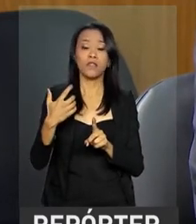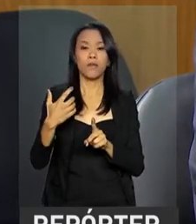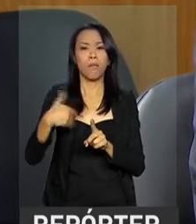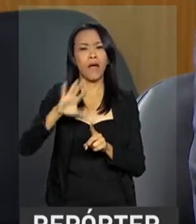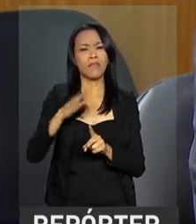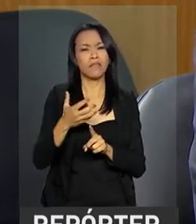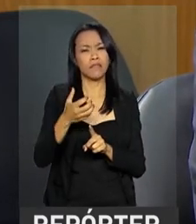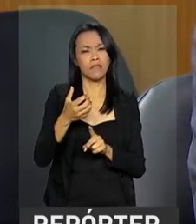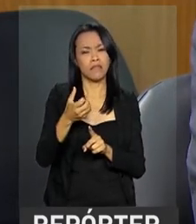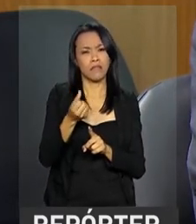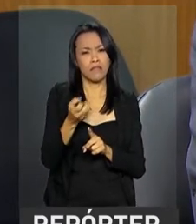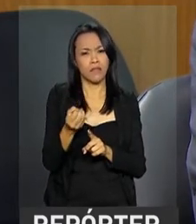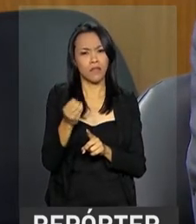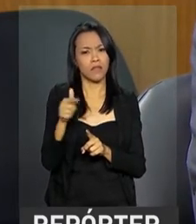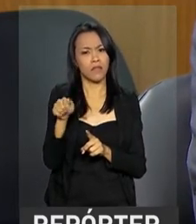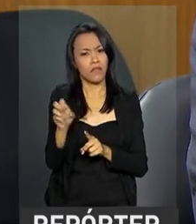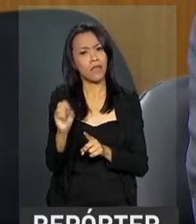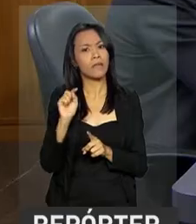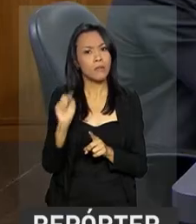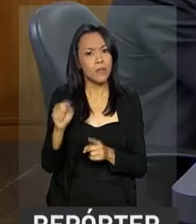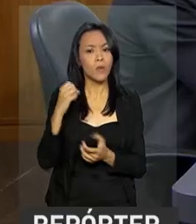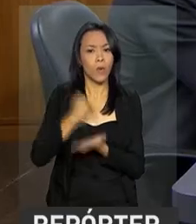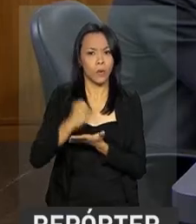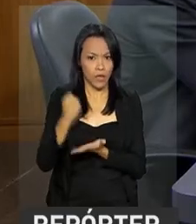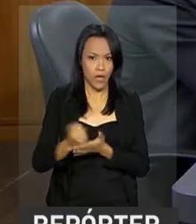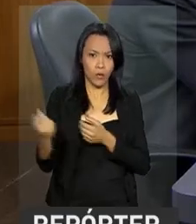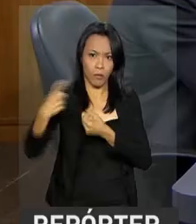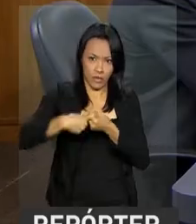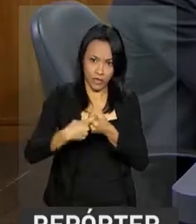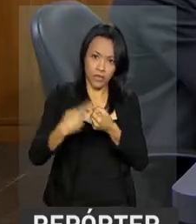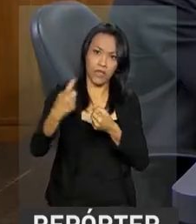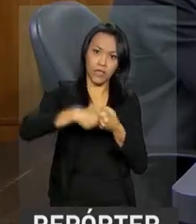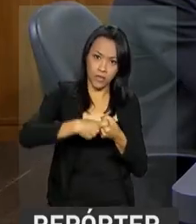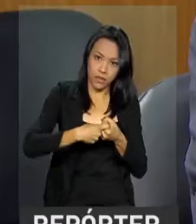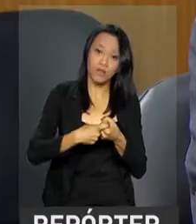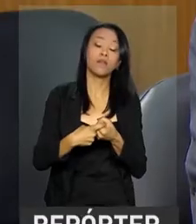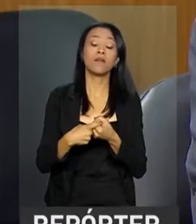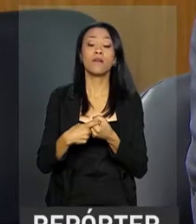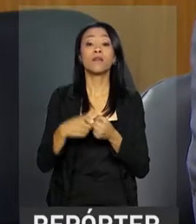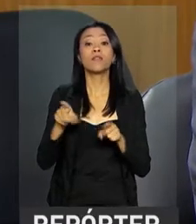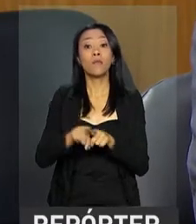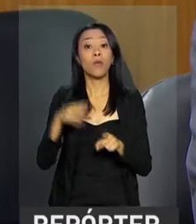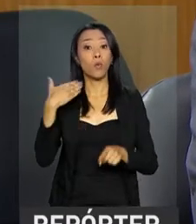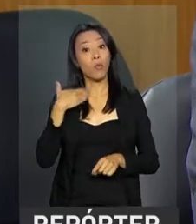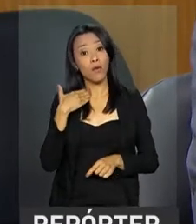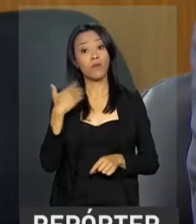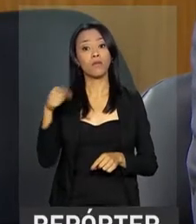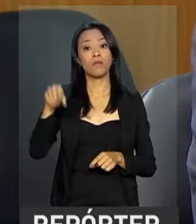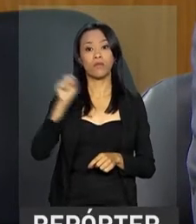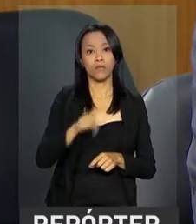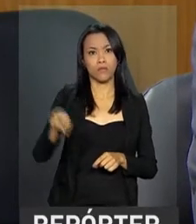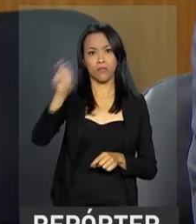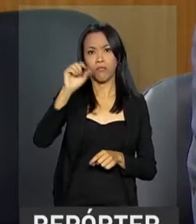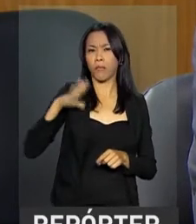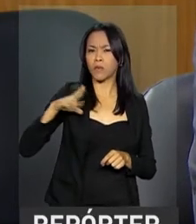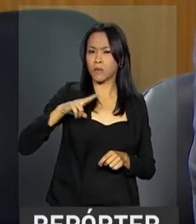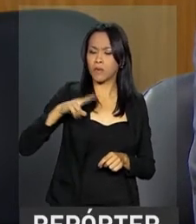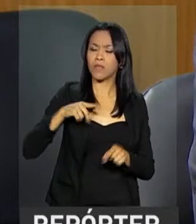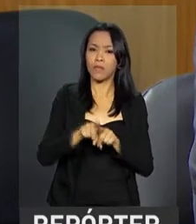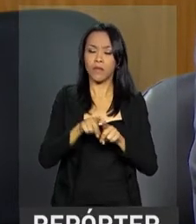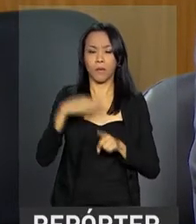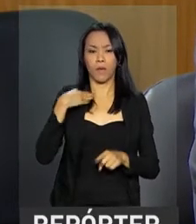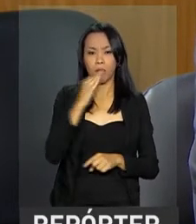60, 70 mil contratos numa parceria com funding público ou não, com os bancos privados, incluindo o Banco do Brasil